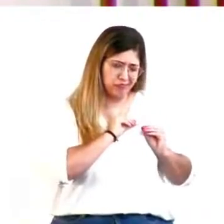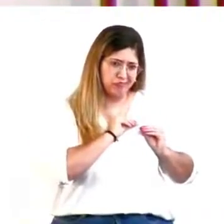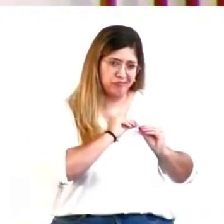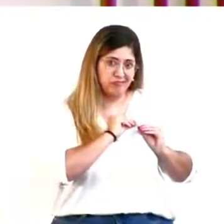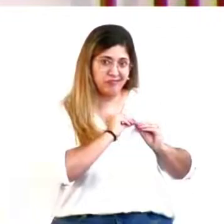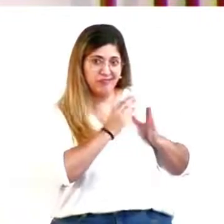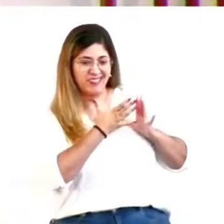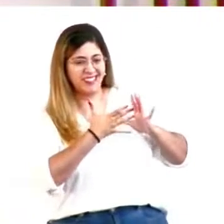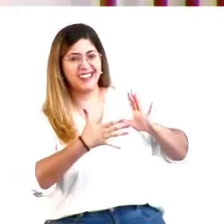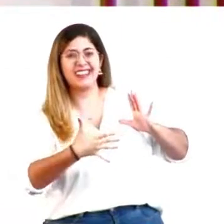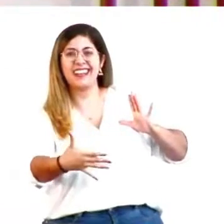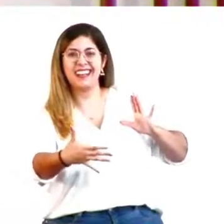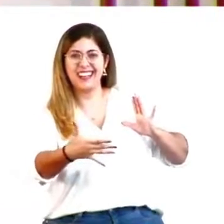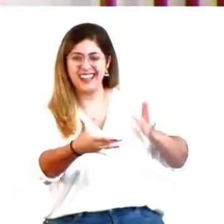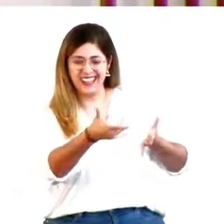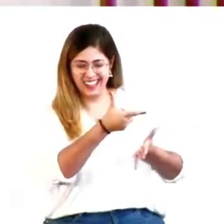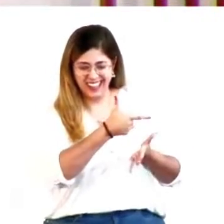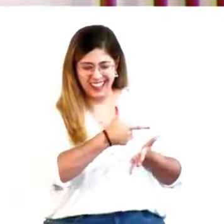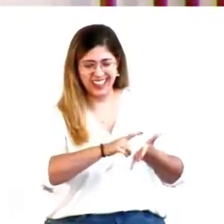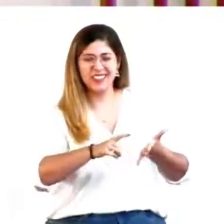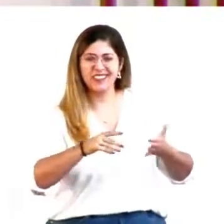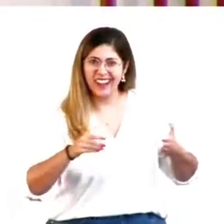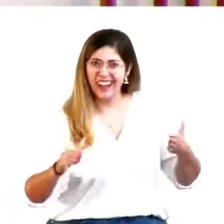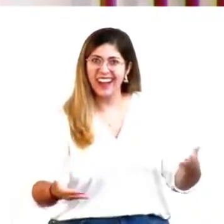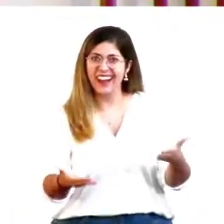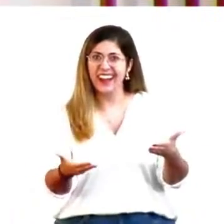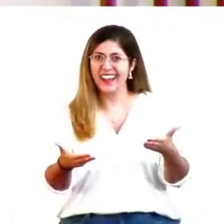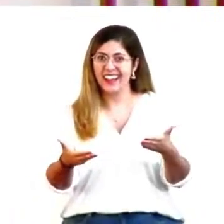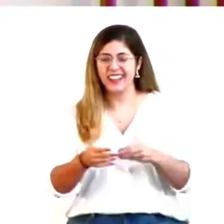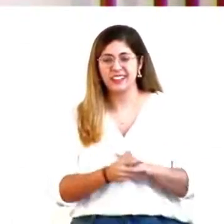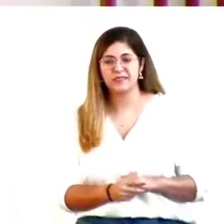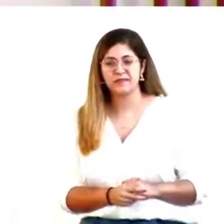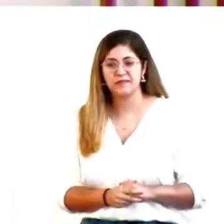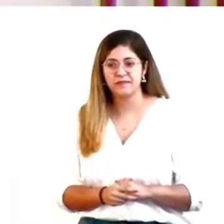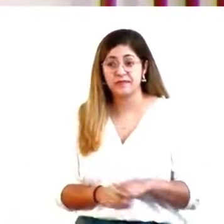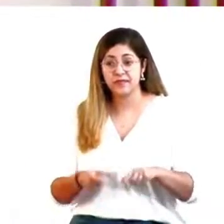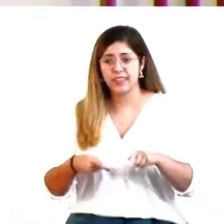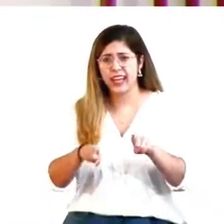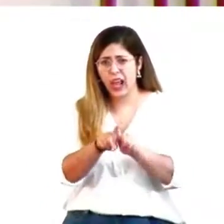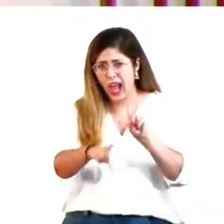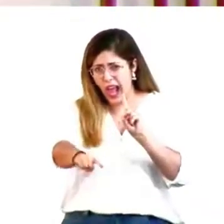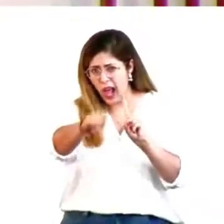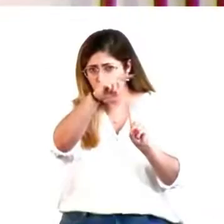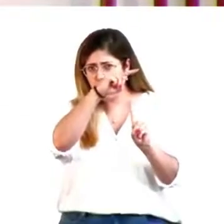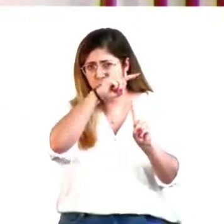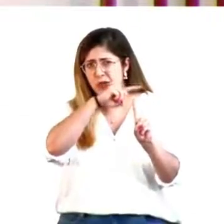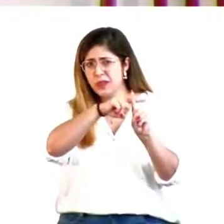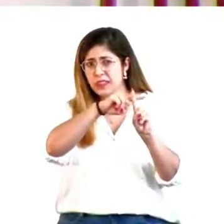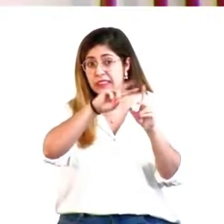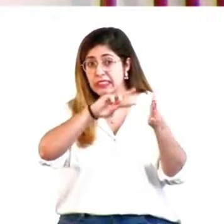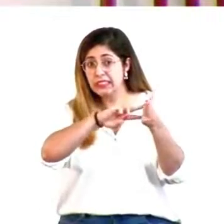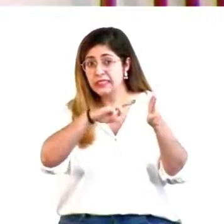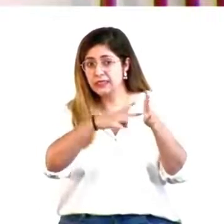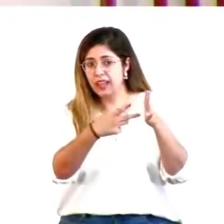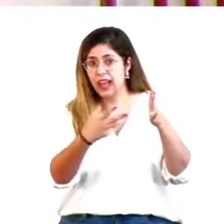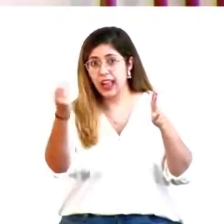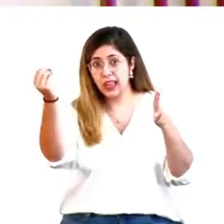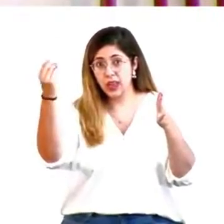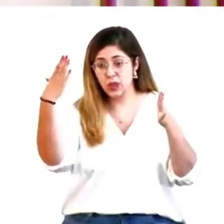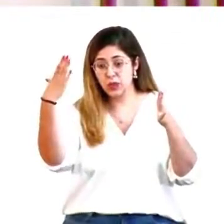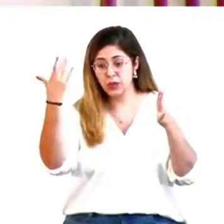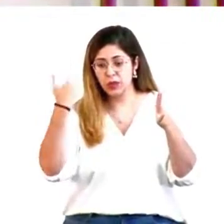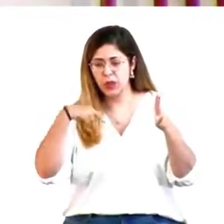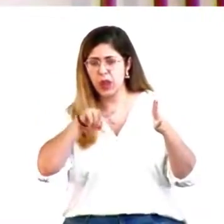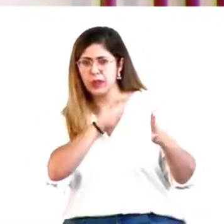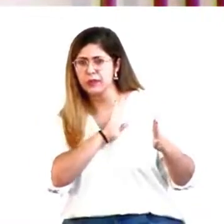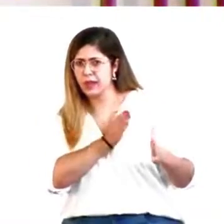escuros, estavam em trevas. Então a cruz do Senhor traz essa luz para esses